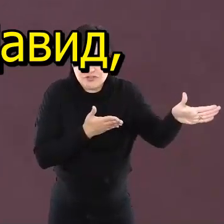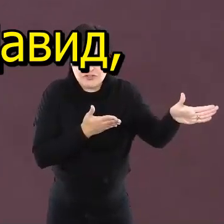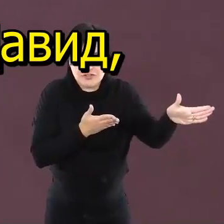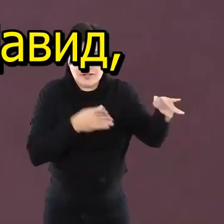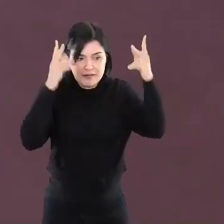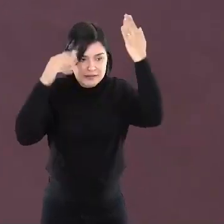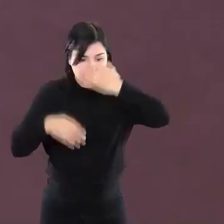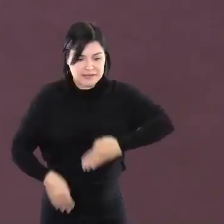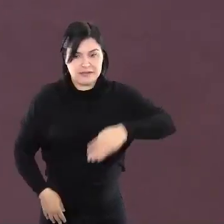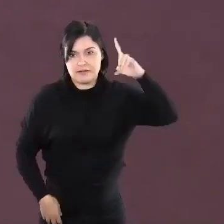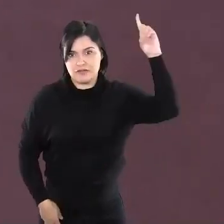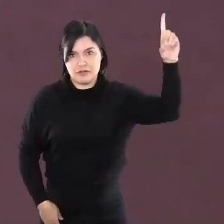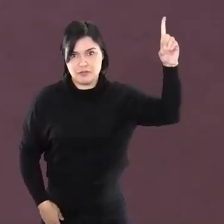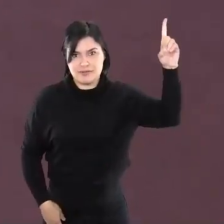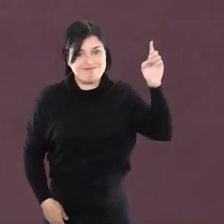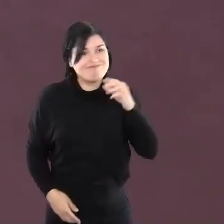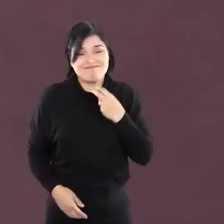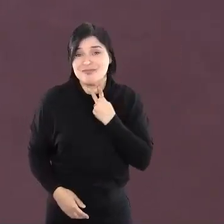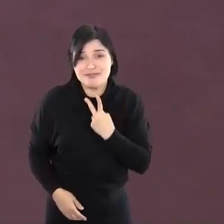Deus.